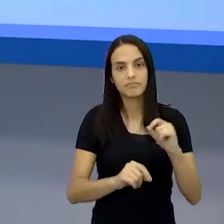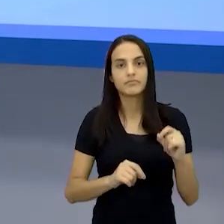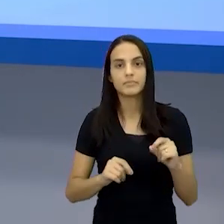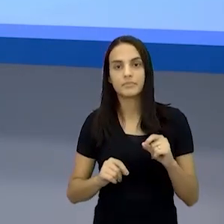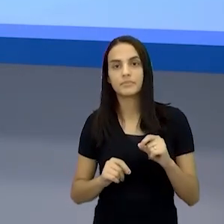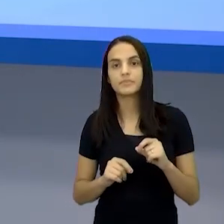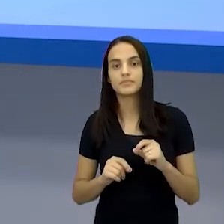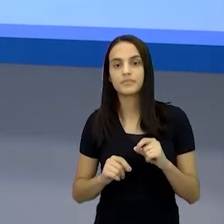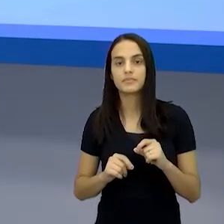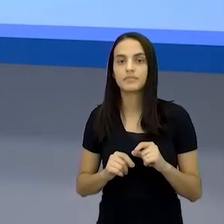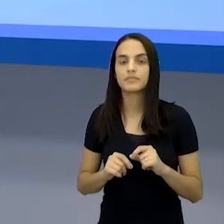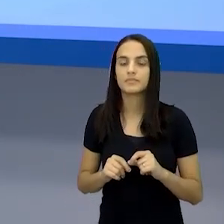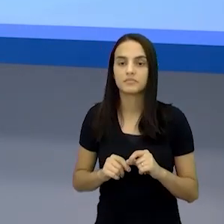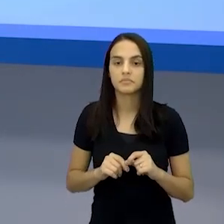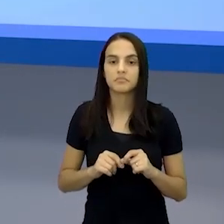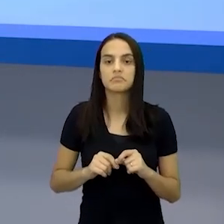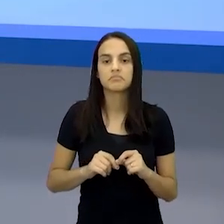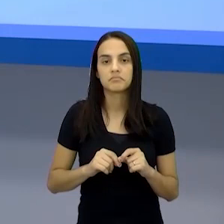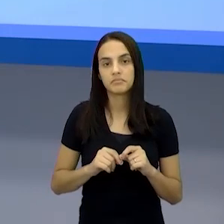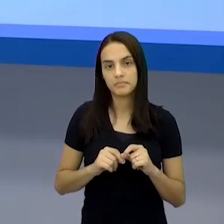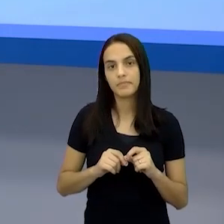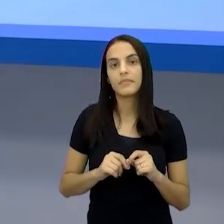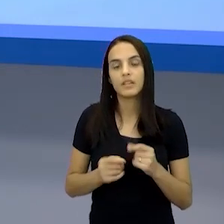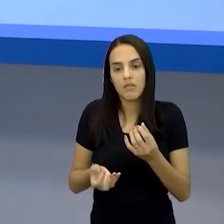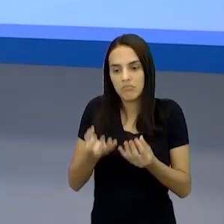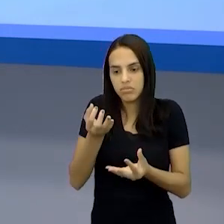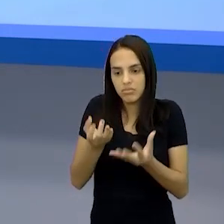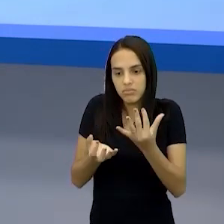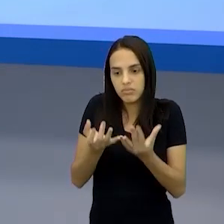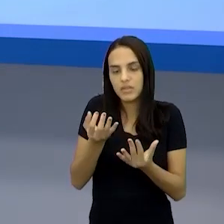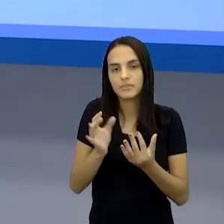dos intemperismos, né, e das erosões que